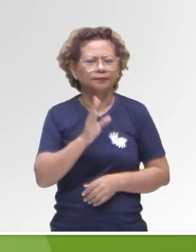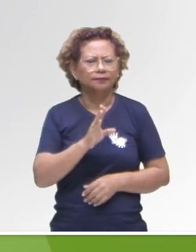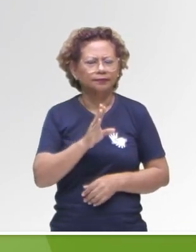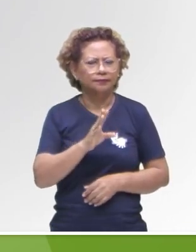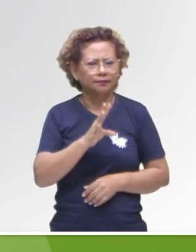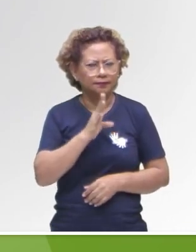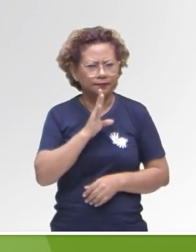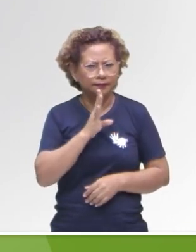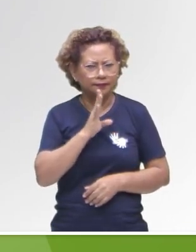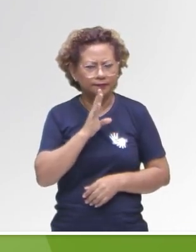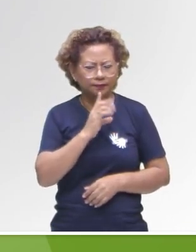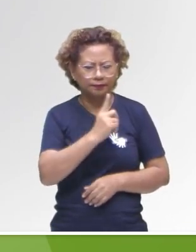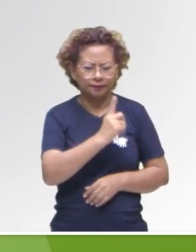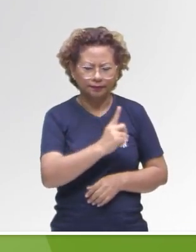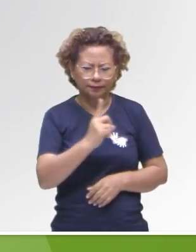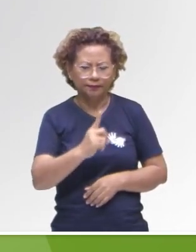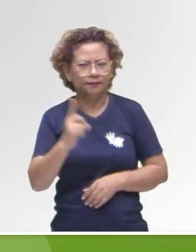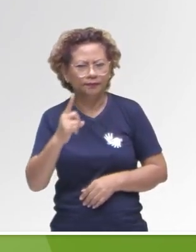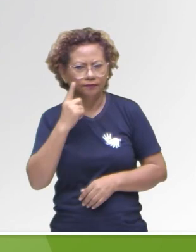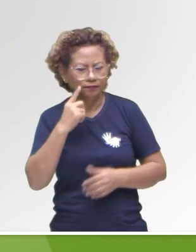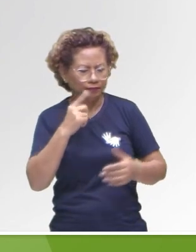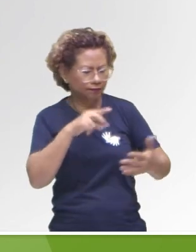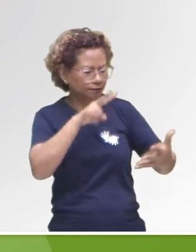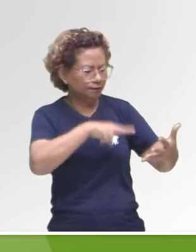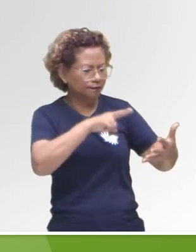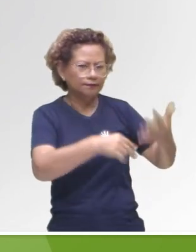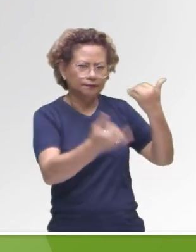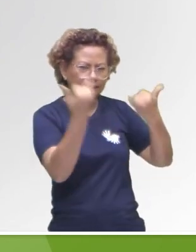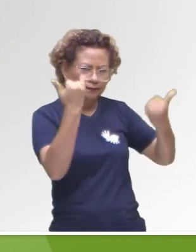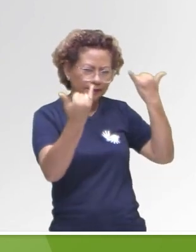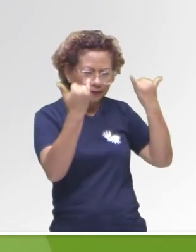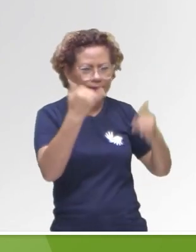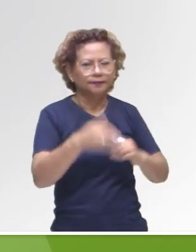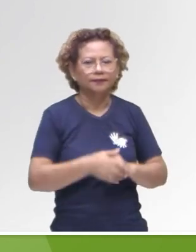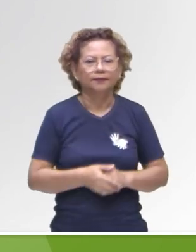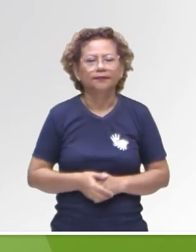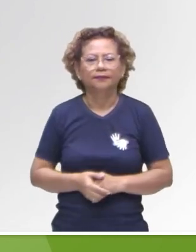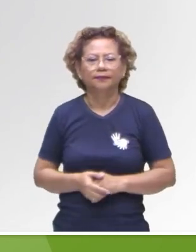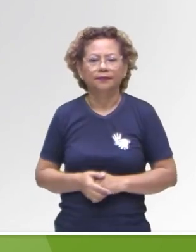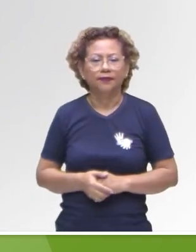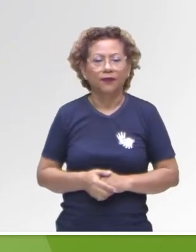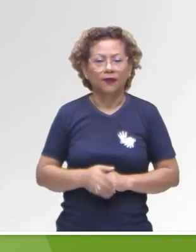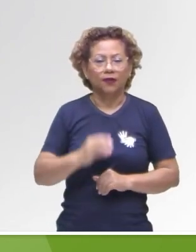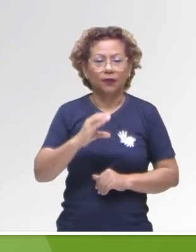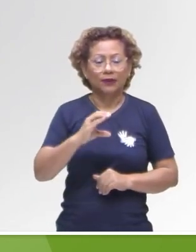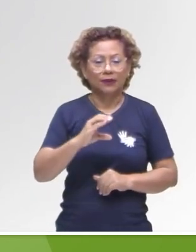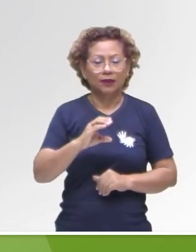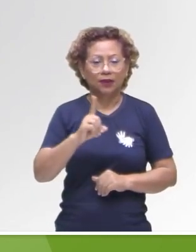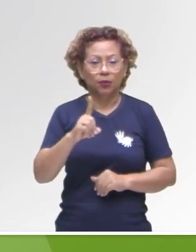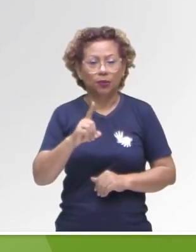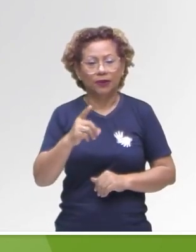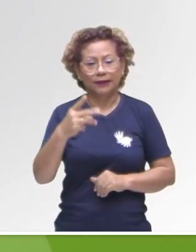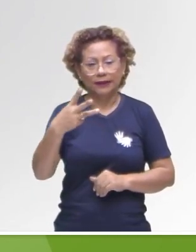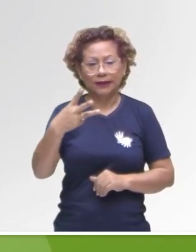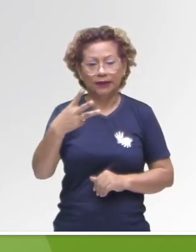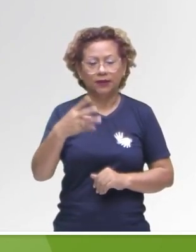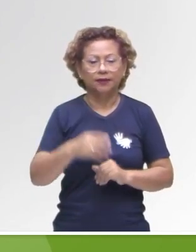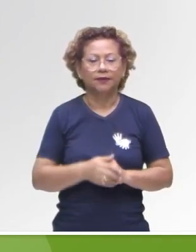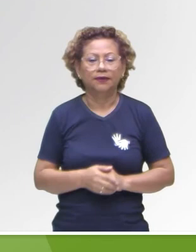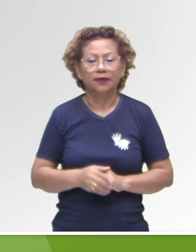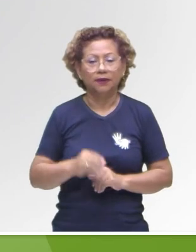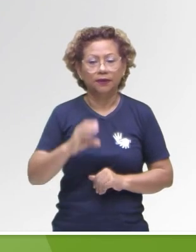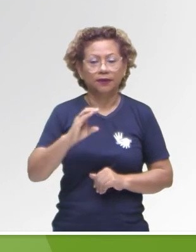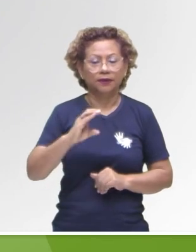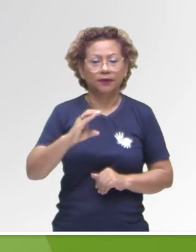né? Os valores estão aqui, ó. C1 é 3, C1 é 3,